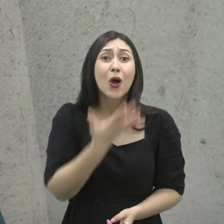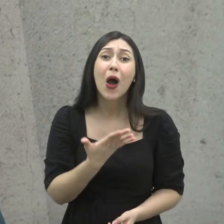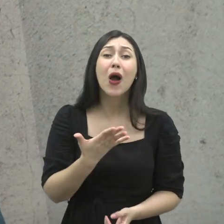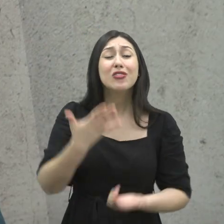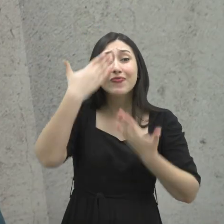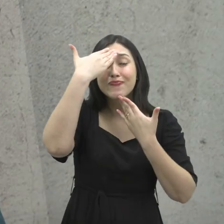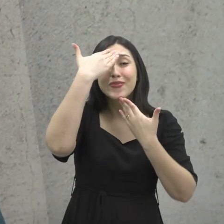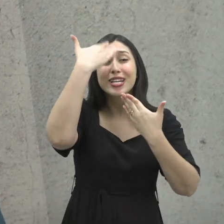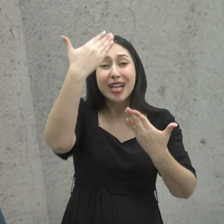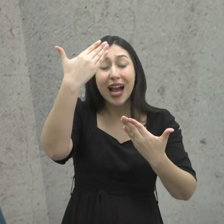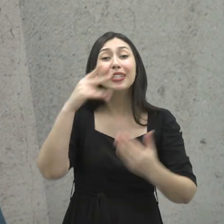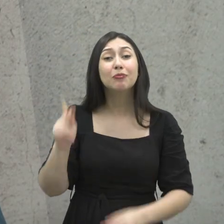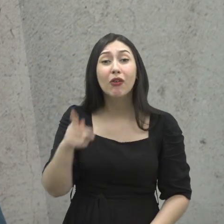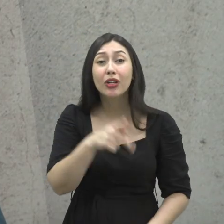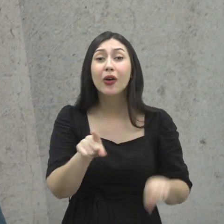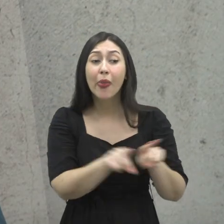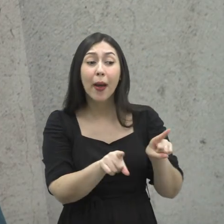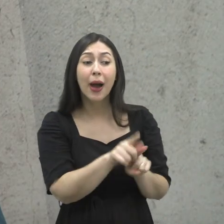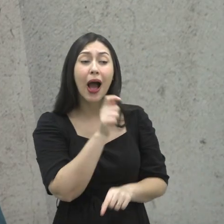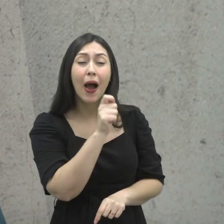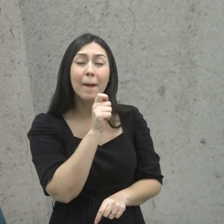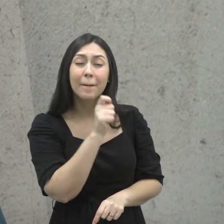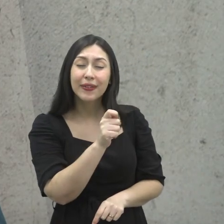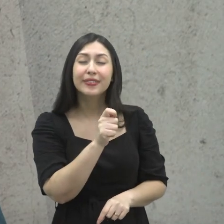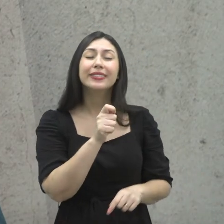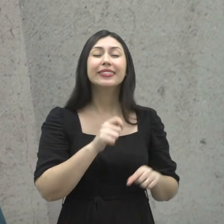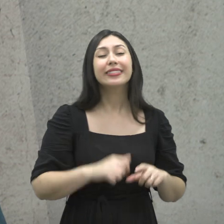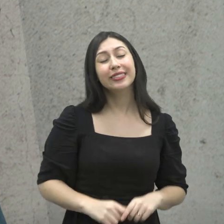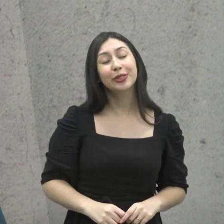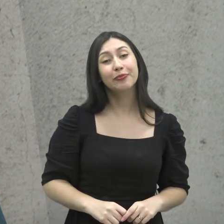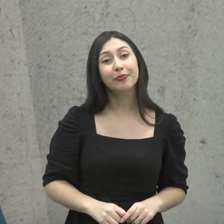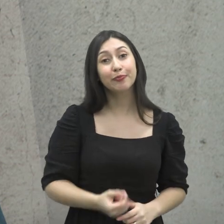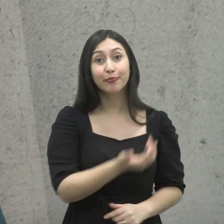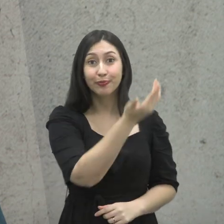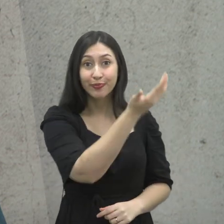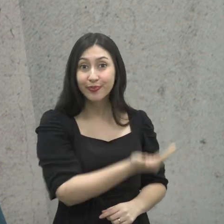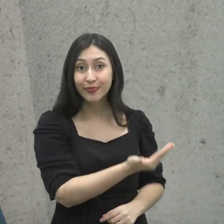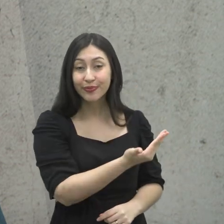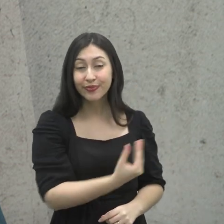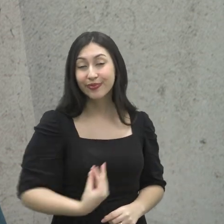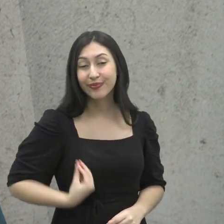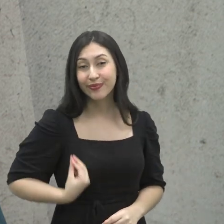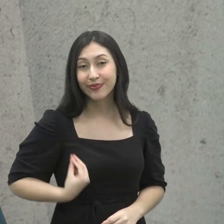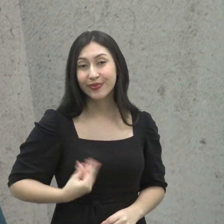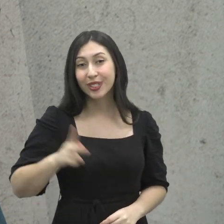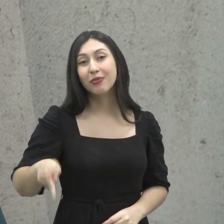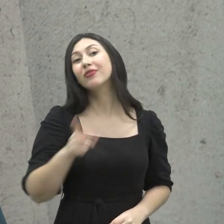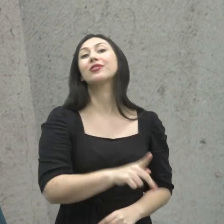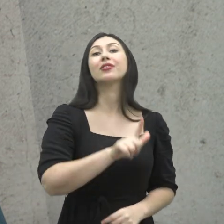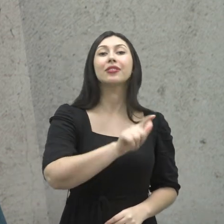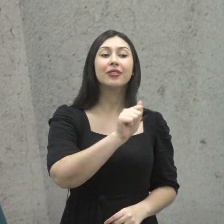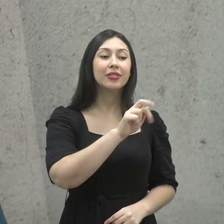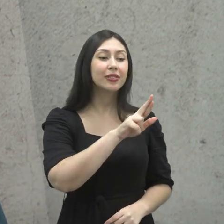viu, Matheus? Professor Alexandre também por receber a nossa equipe, viu? E aqui no estúdio tem a presença da nossa professora